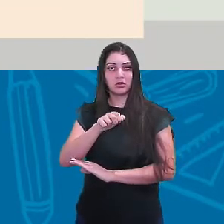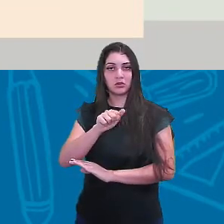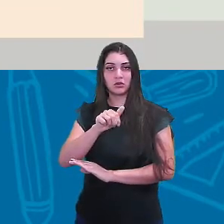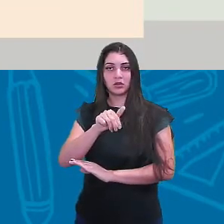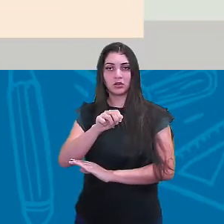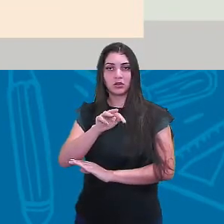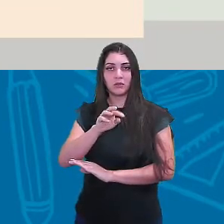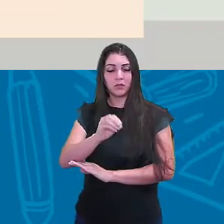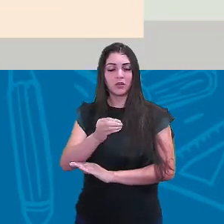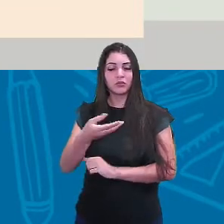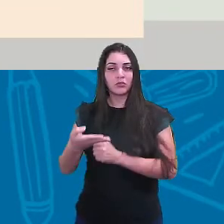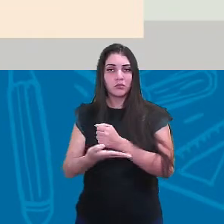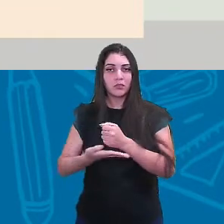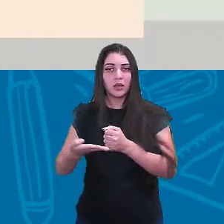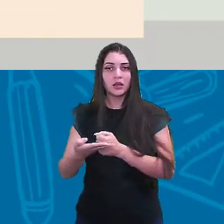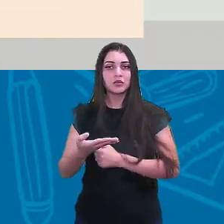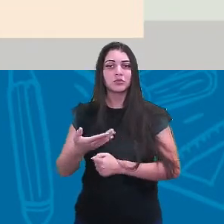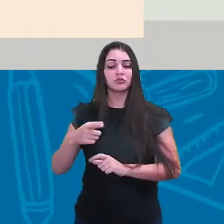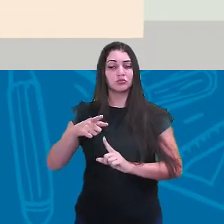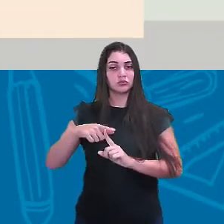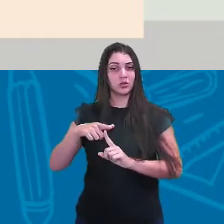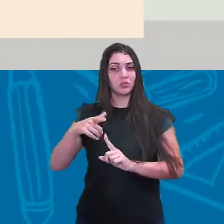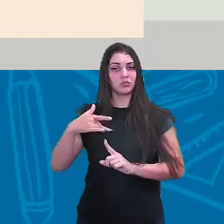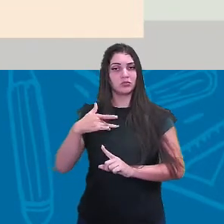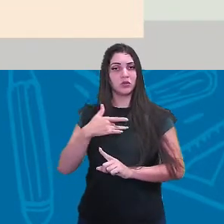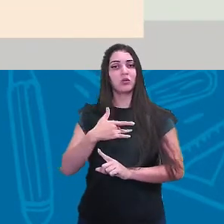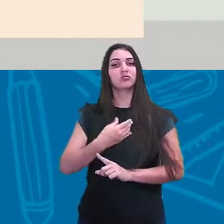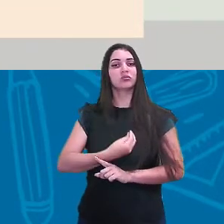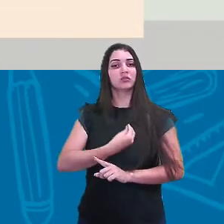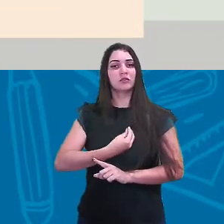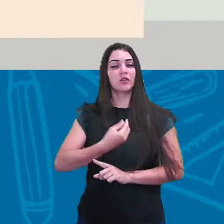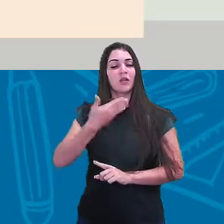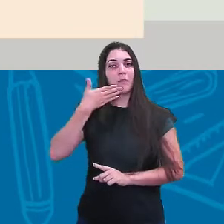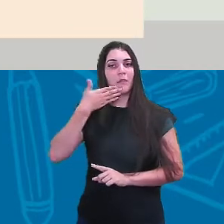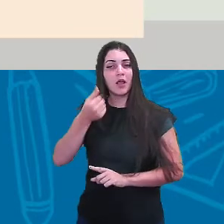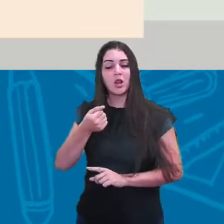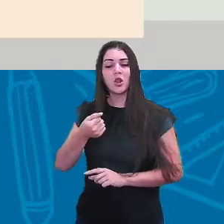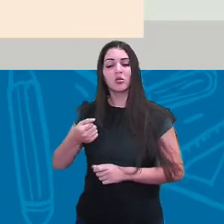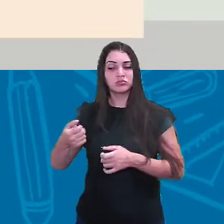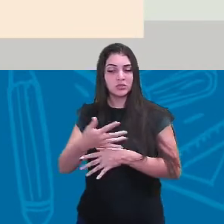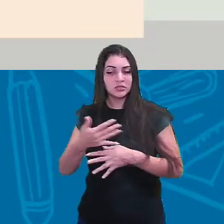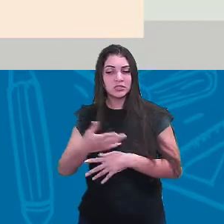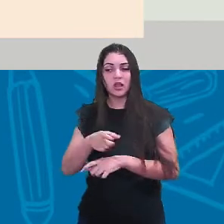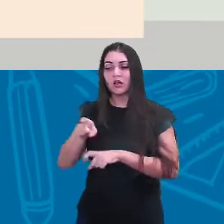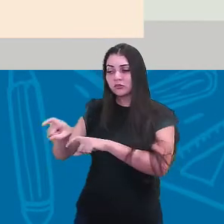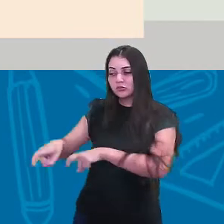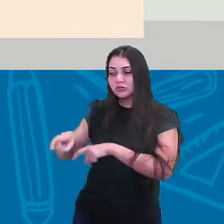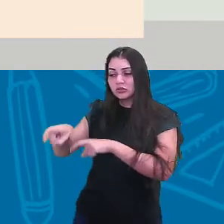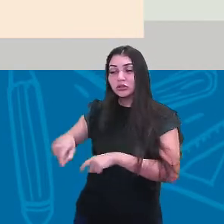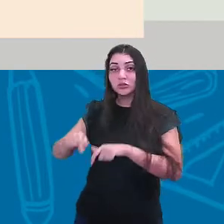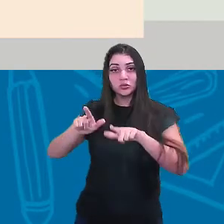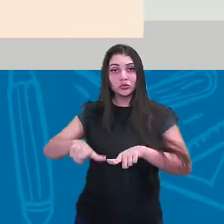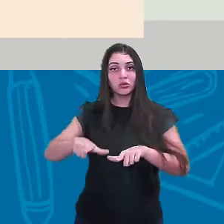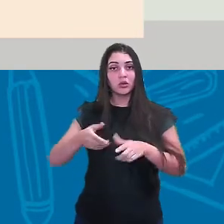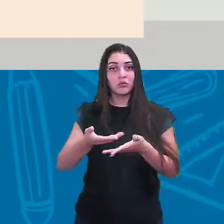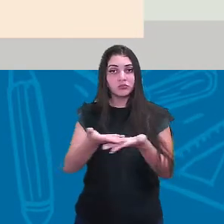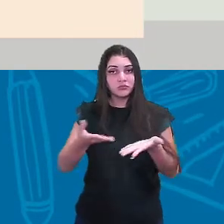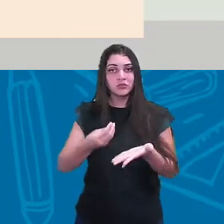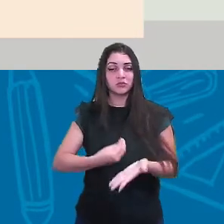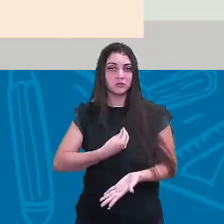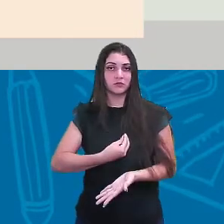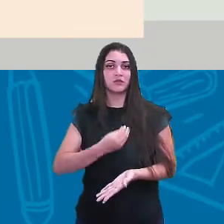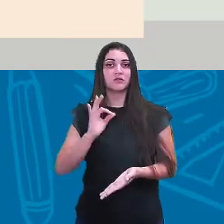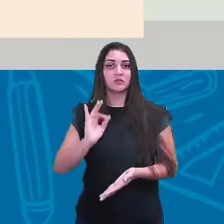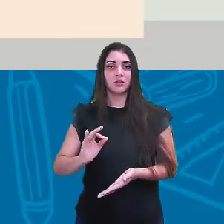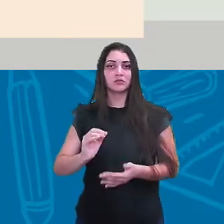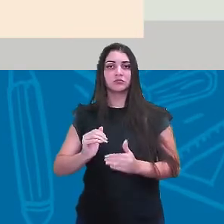vida melhor no espaço urbano, no espaço rural, no espaço onde você vive, tá bom?